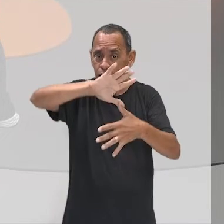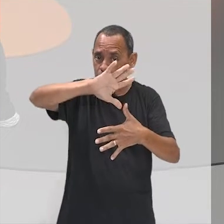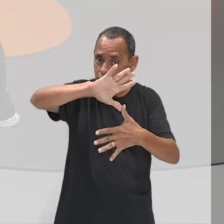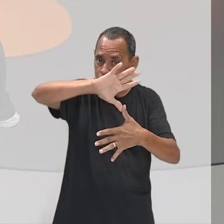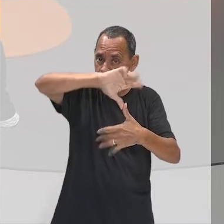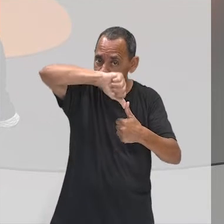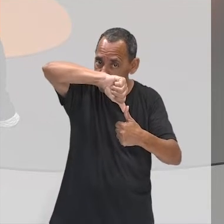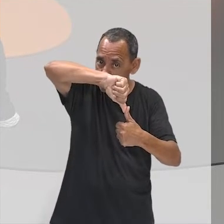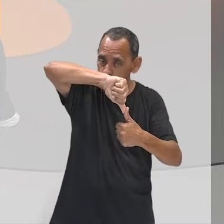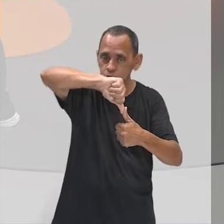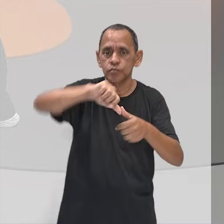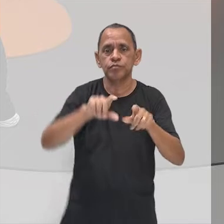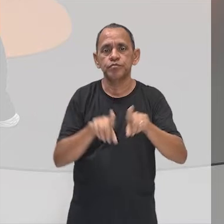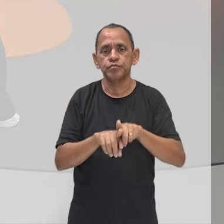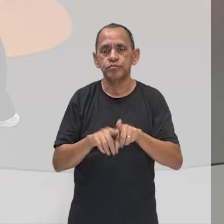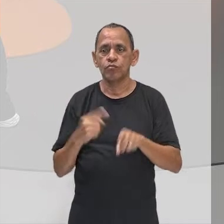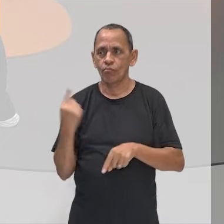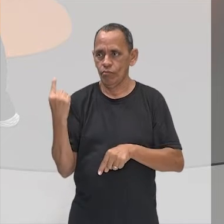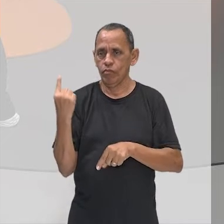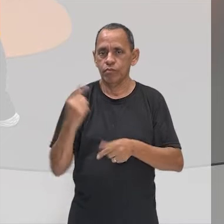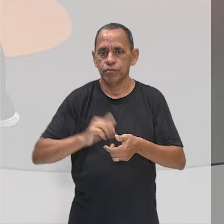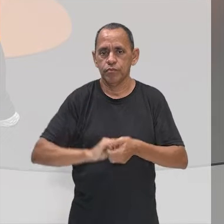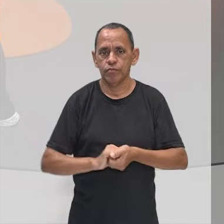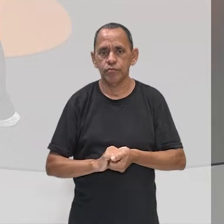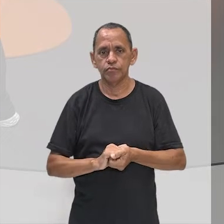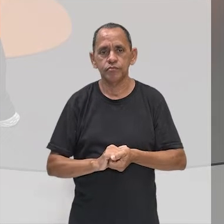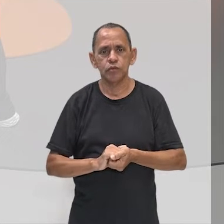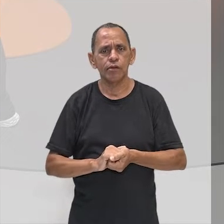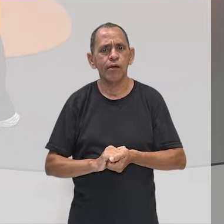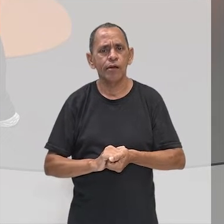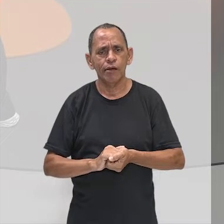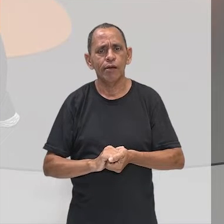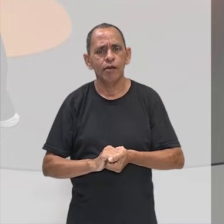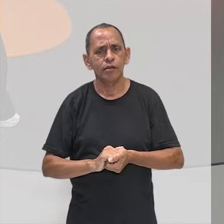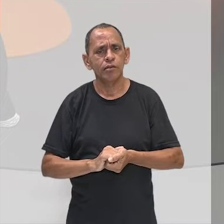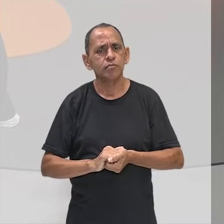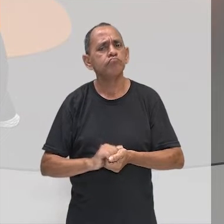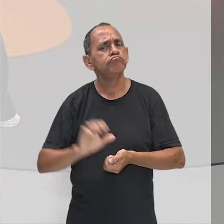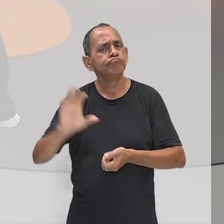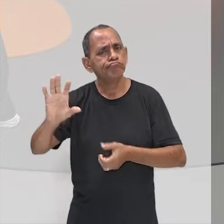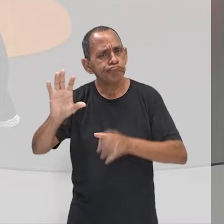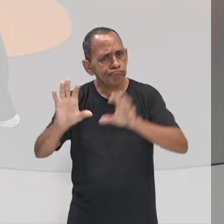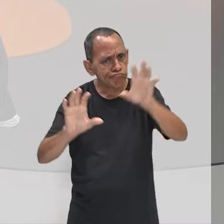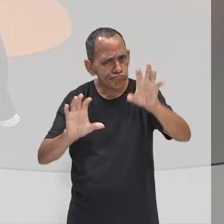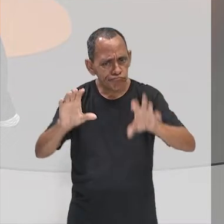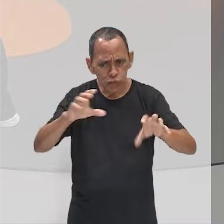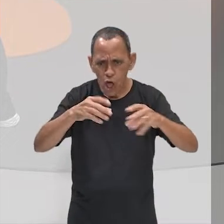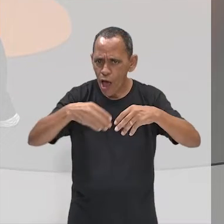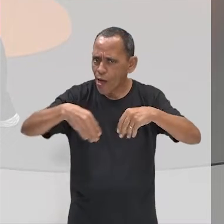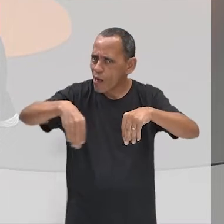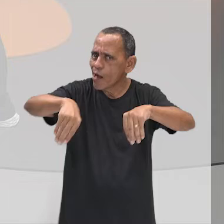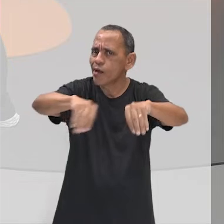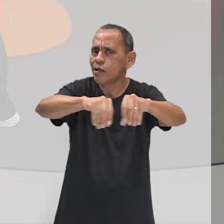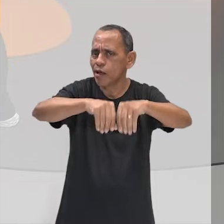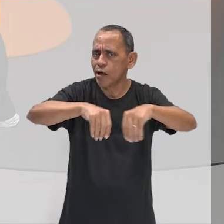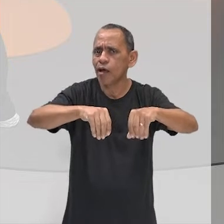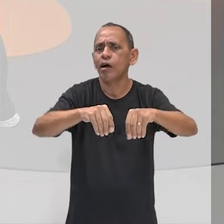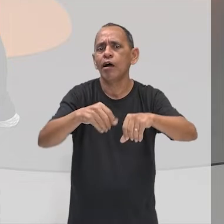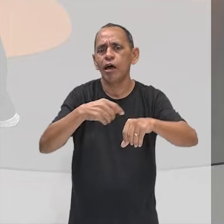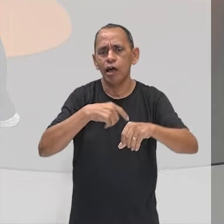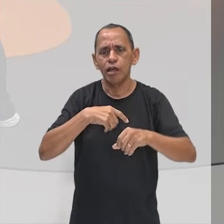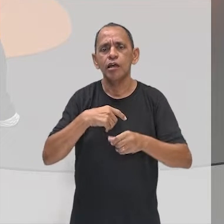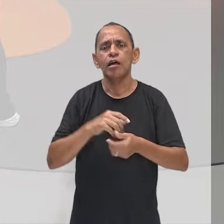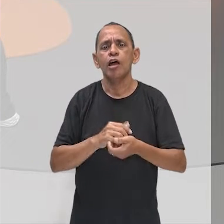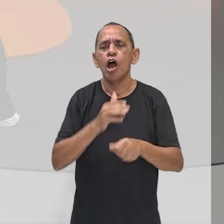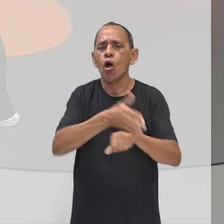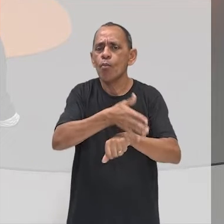observar aqui no mapa, olha só, a gente tem parte desse território pertencendo aí a alguns países que hoje estão dentro da América